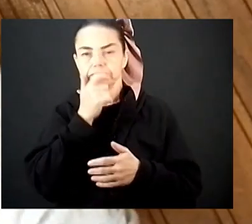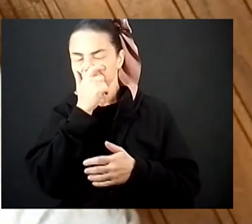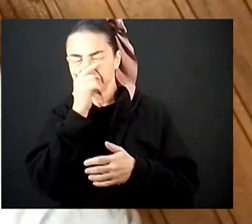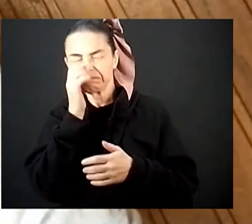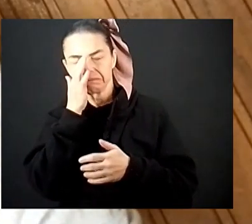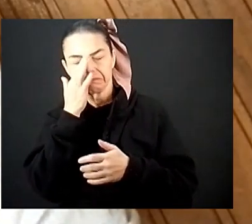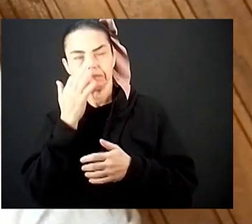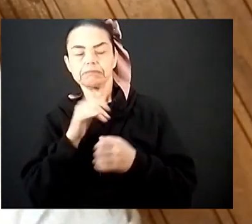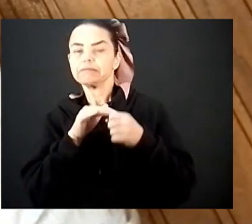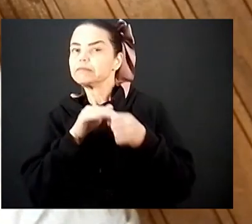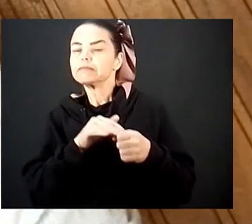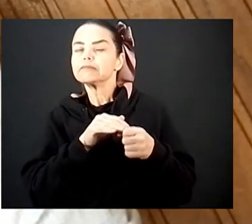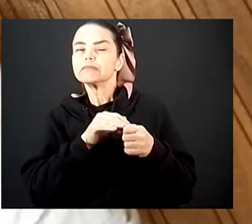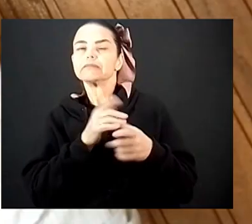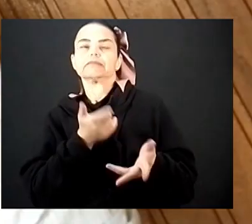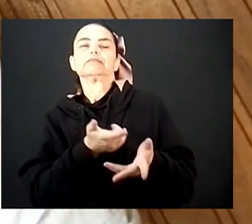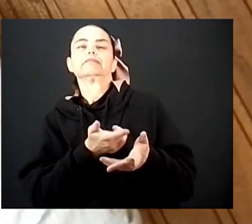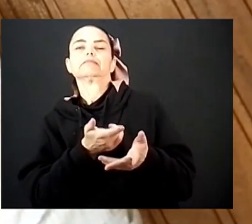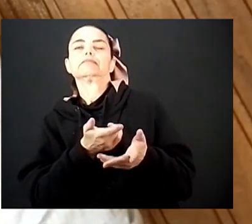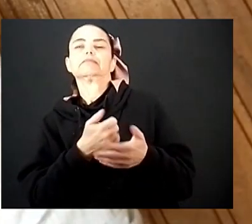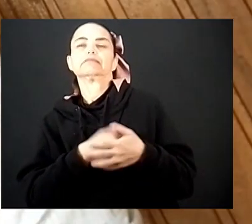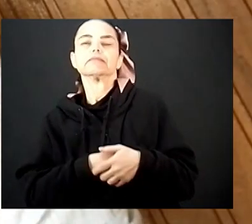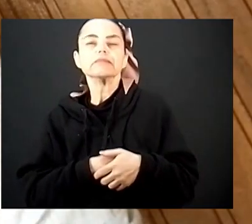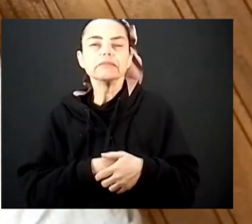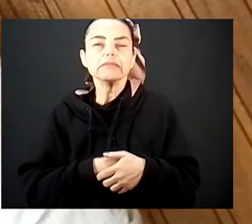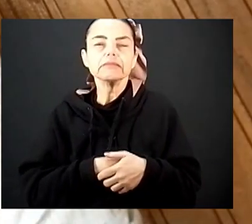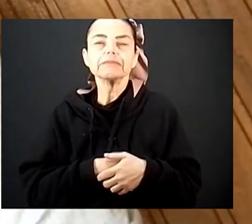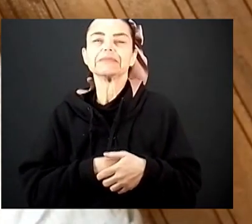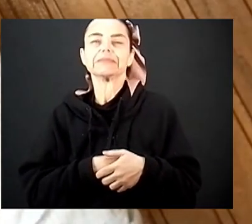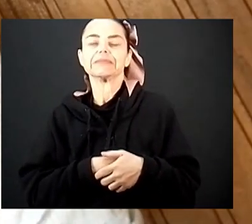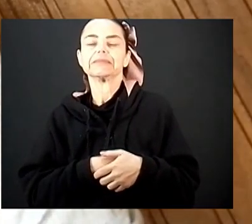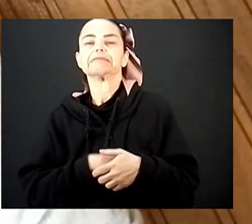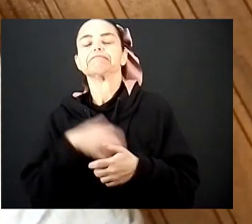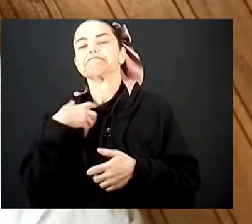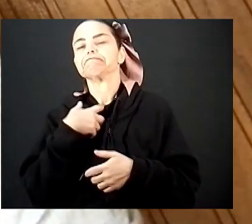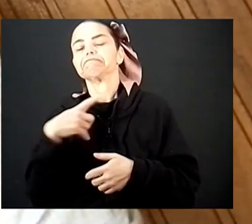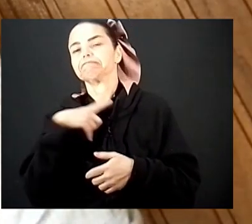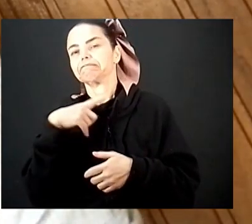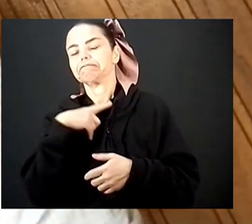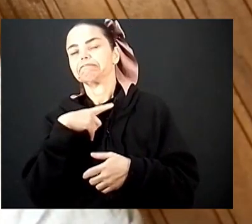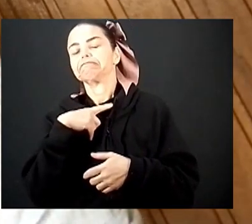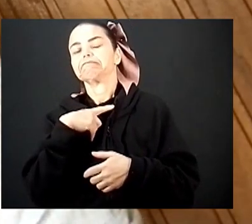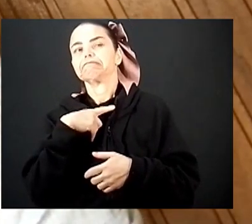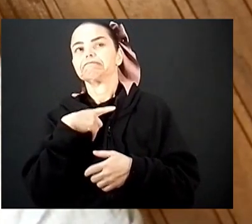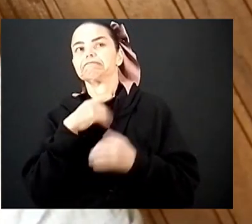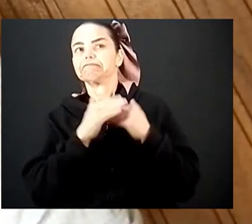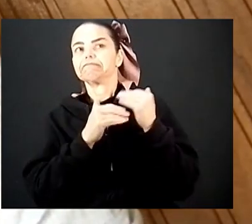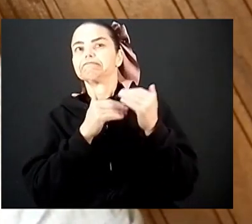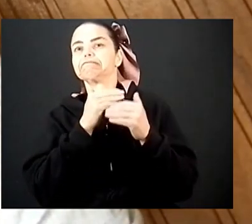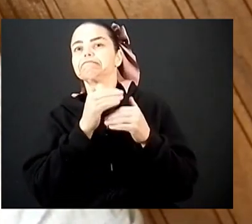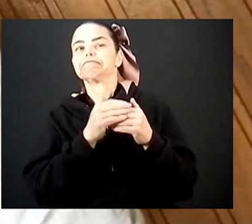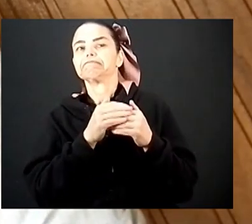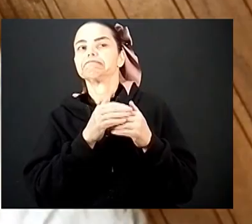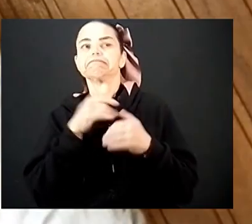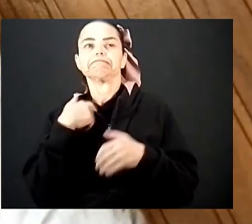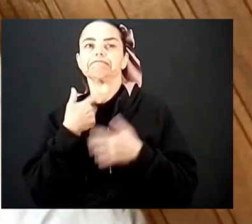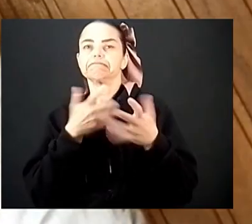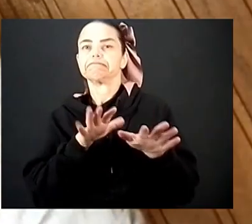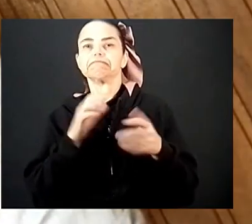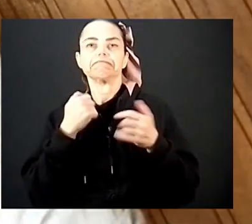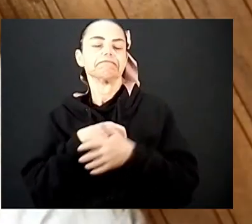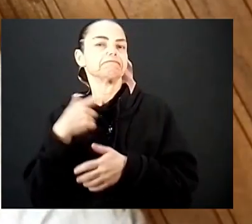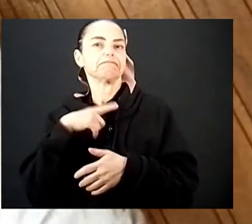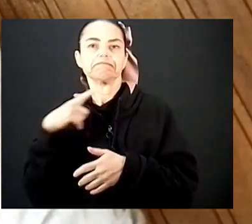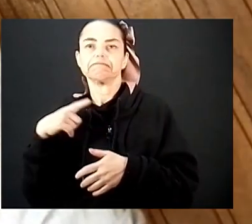dessa forma, essa menina vai evoluir para um quadro de que assim, ela não vai querer nem ter mais esse